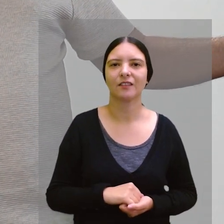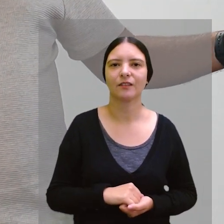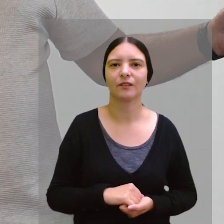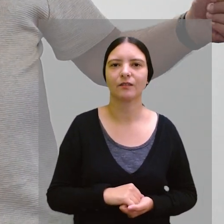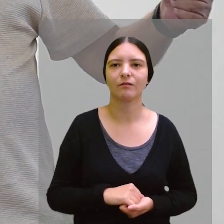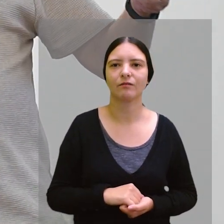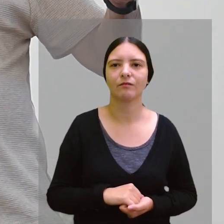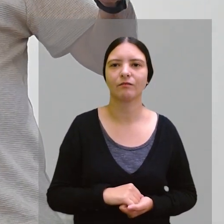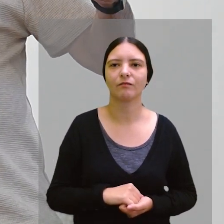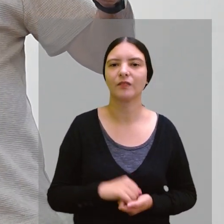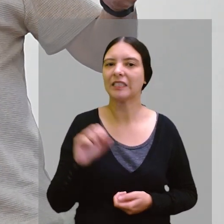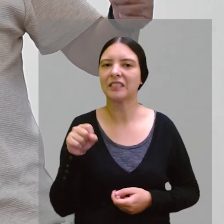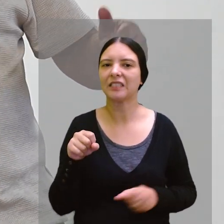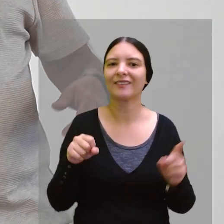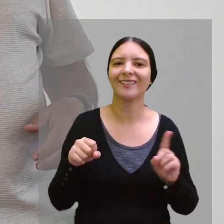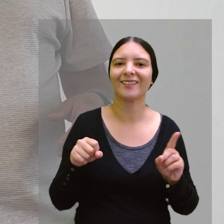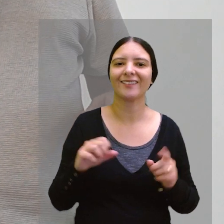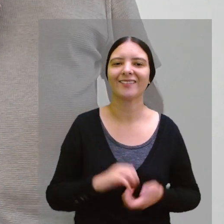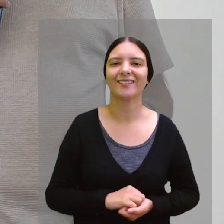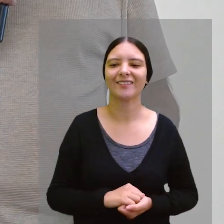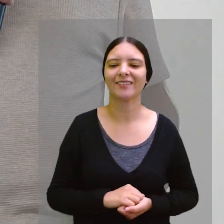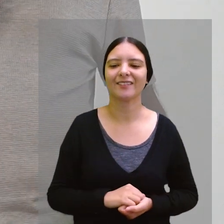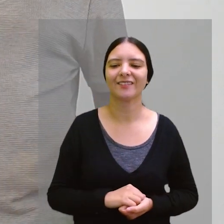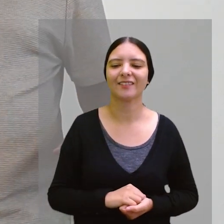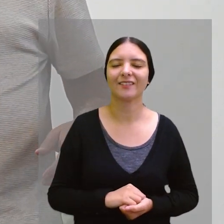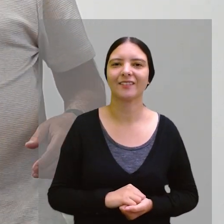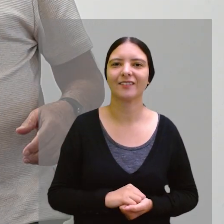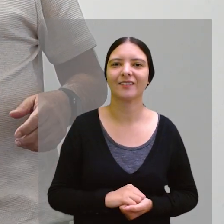Hã? Sim ou não? É?